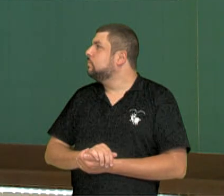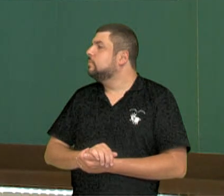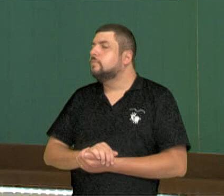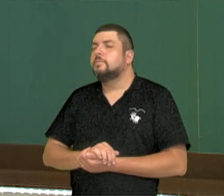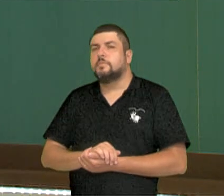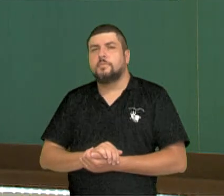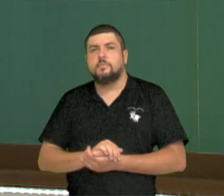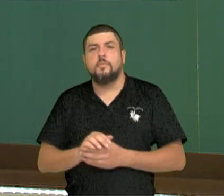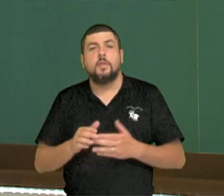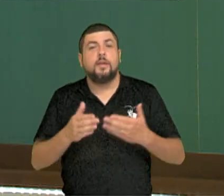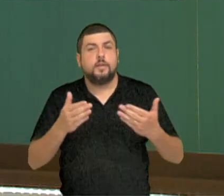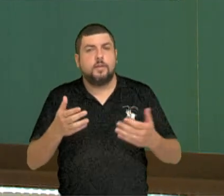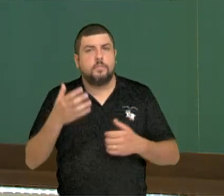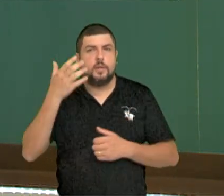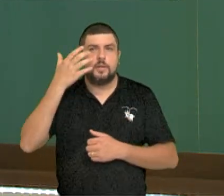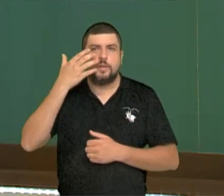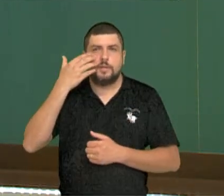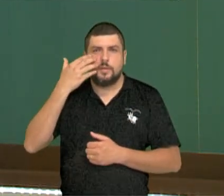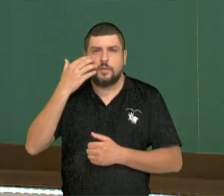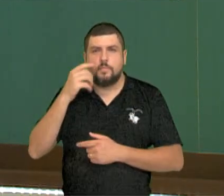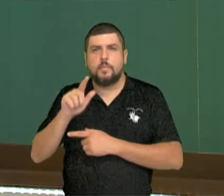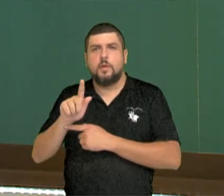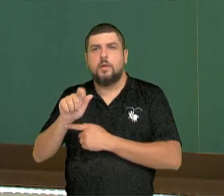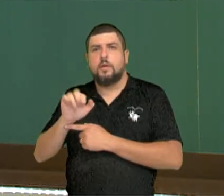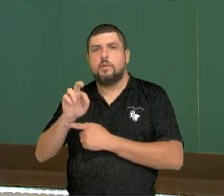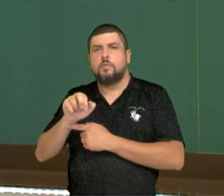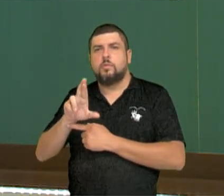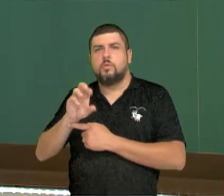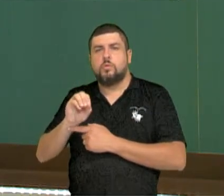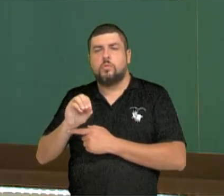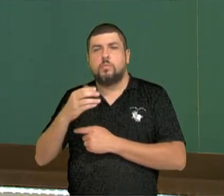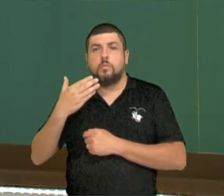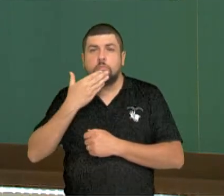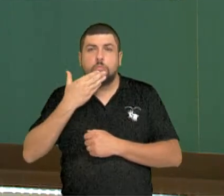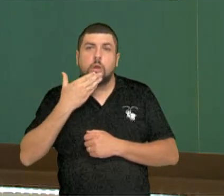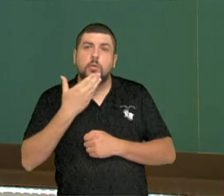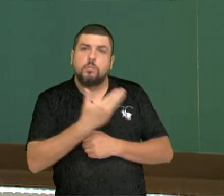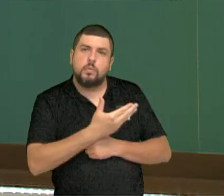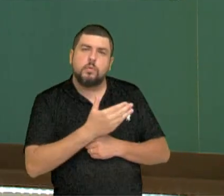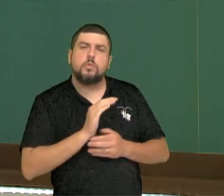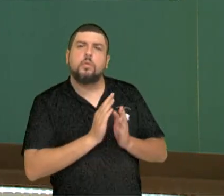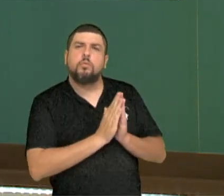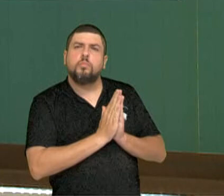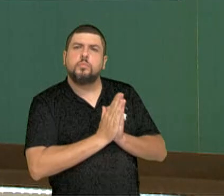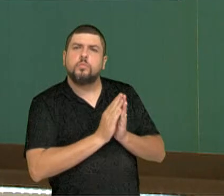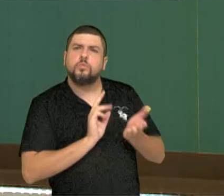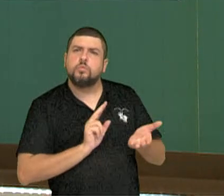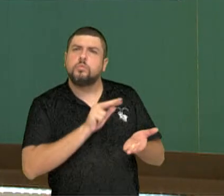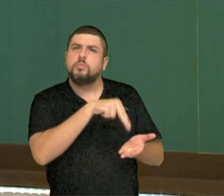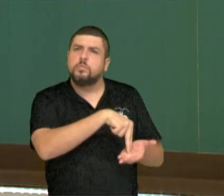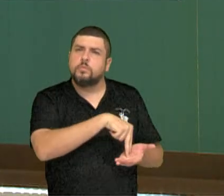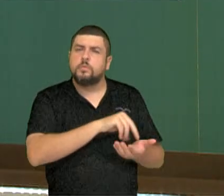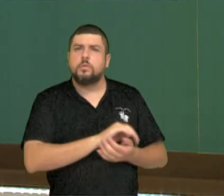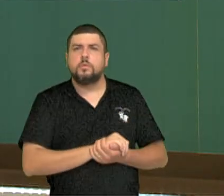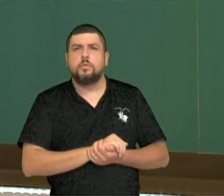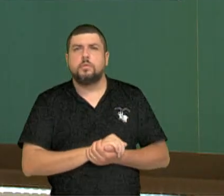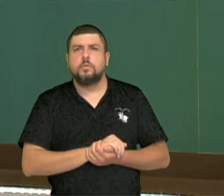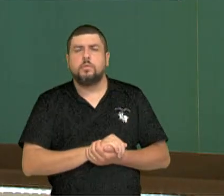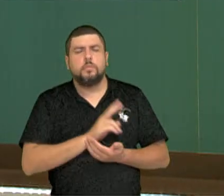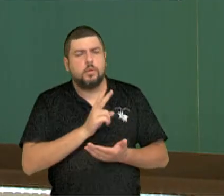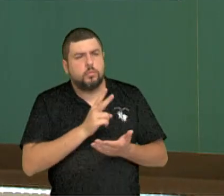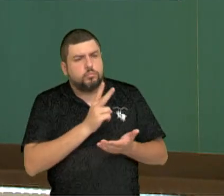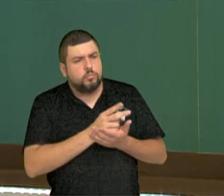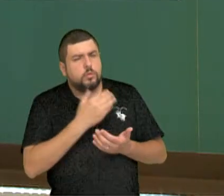a personagem pedindo que o gaturro levante. Insistentemente, ela fala,